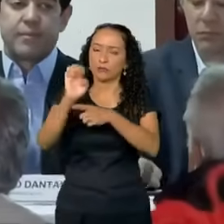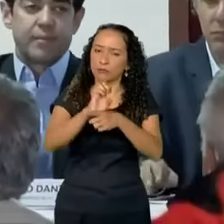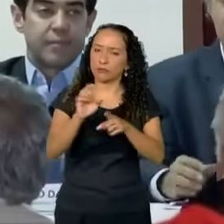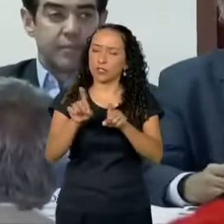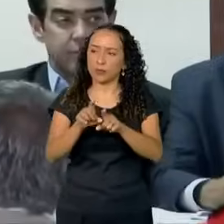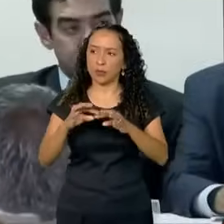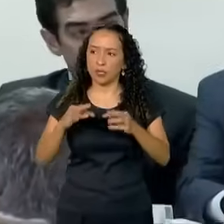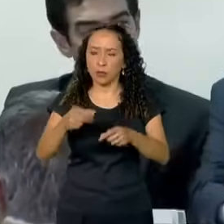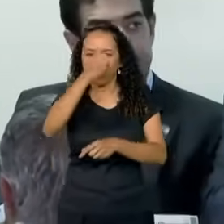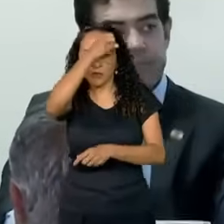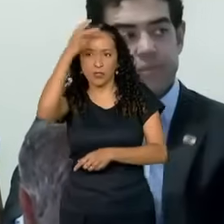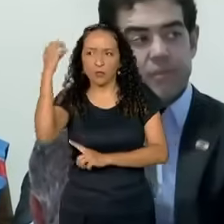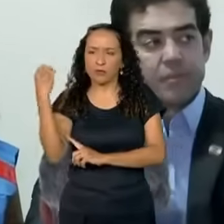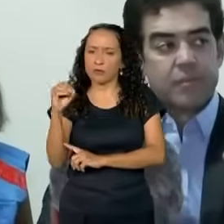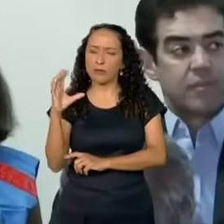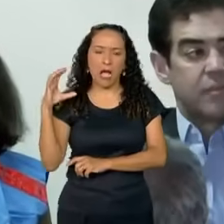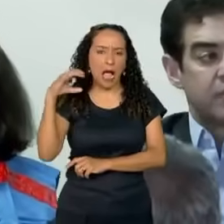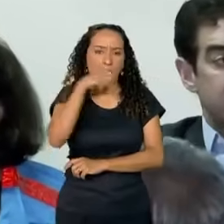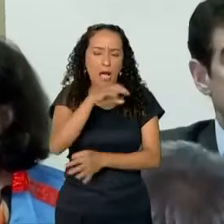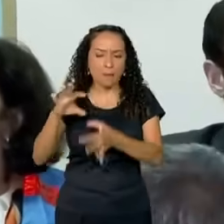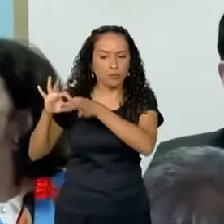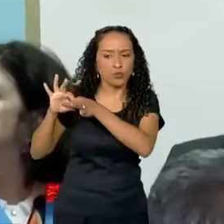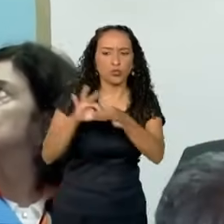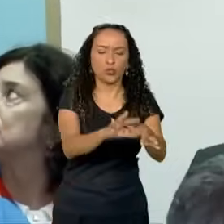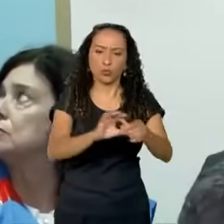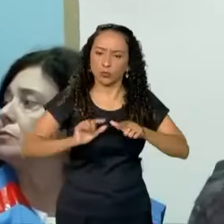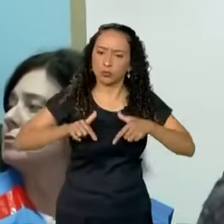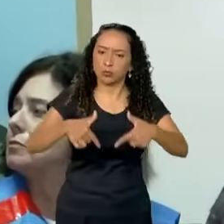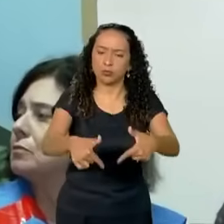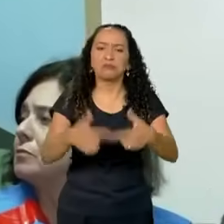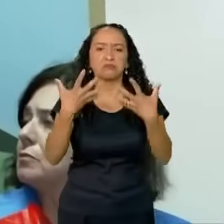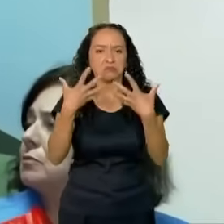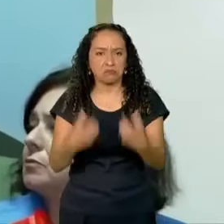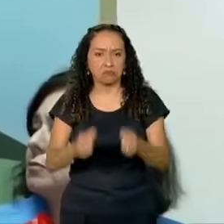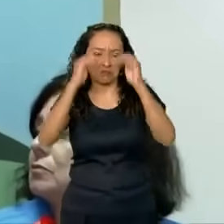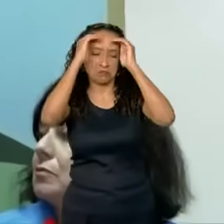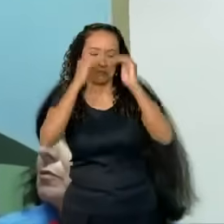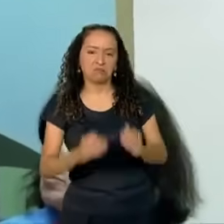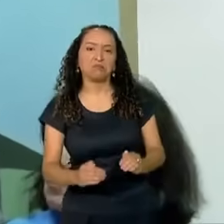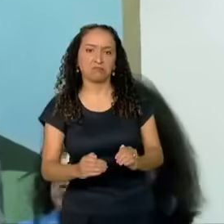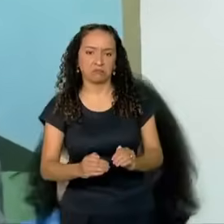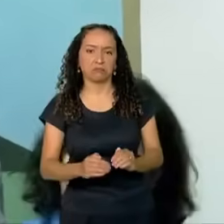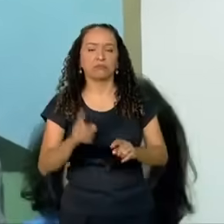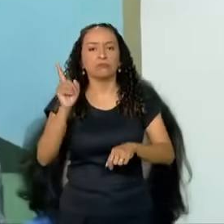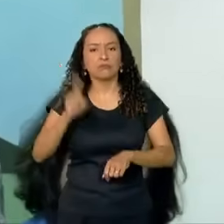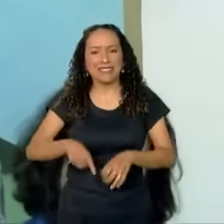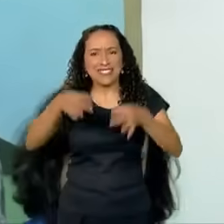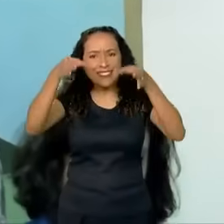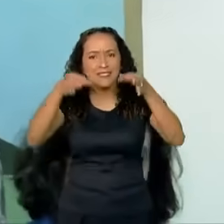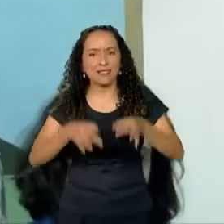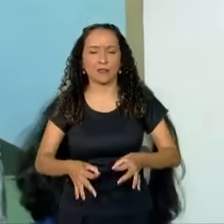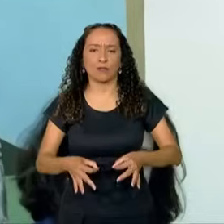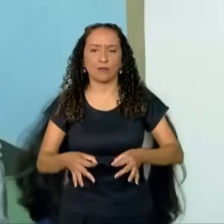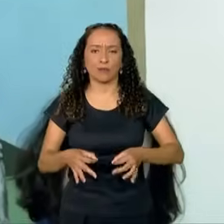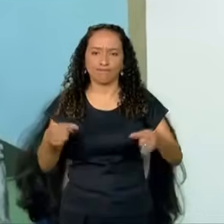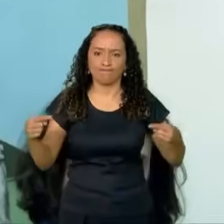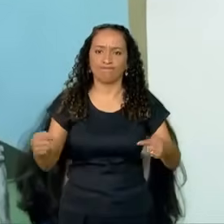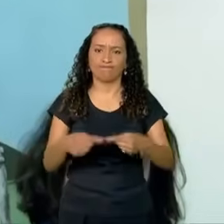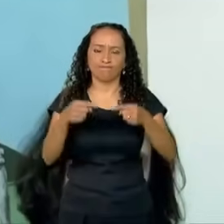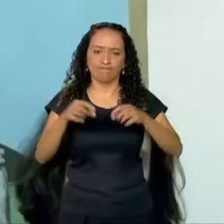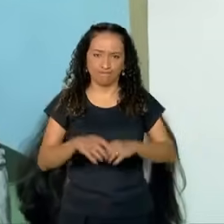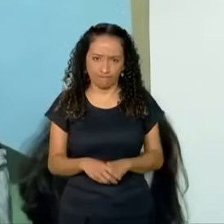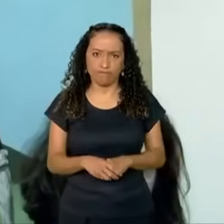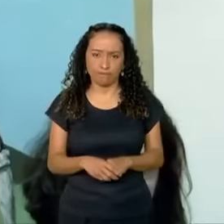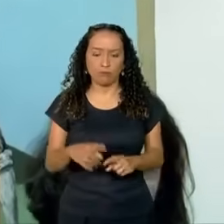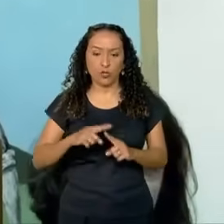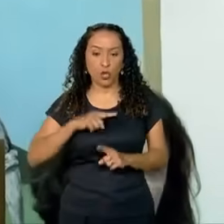Sul, a Prefeitura de Porto Alegre, agir de forma unificada. Quero reconhecer isto aqui, foi um acerto enorme, porque